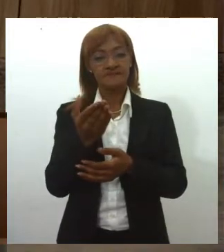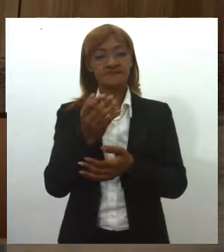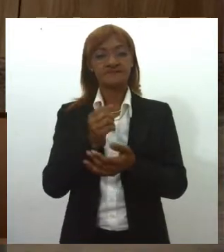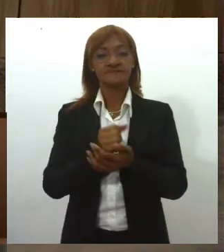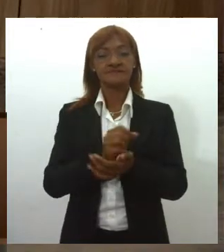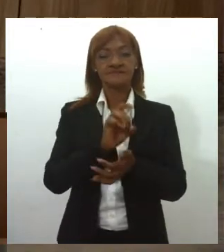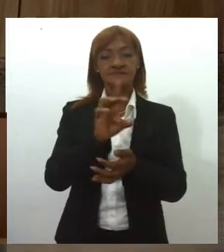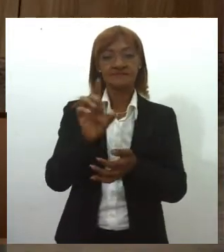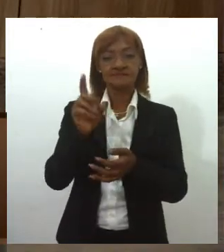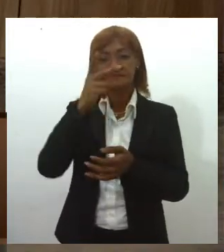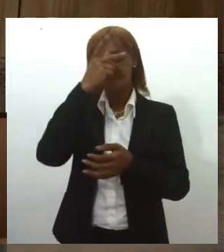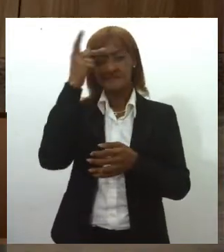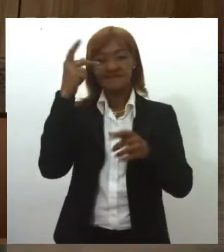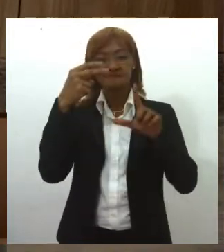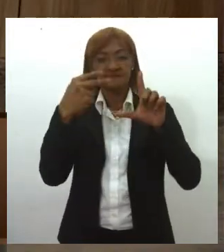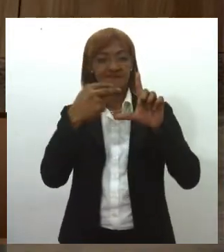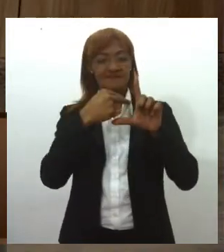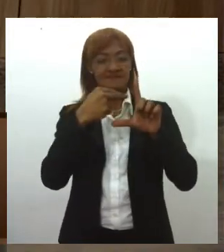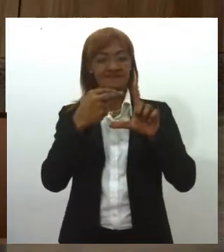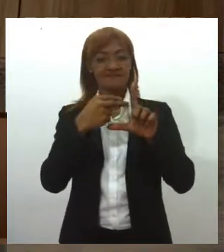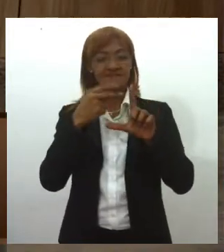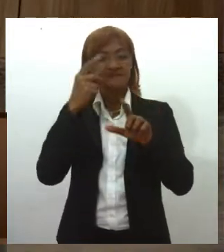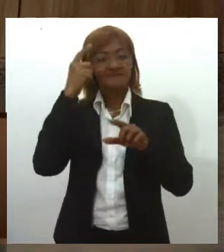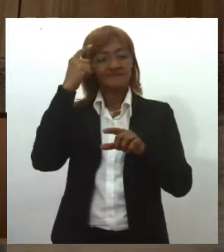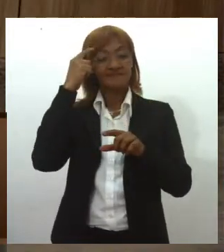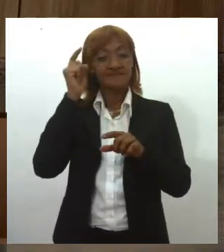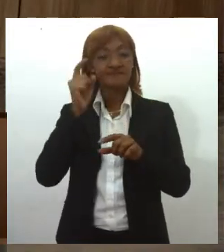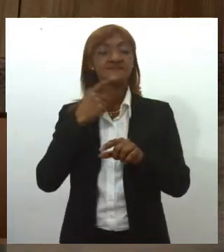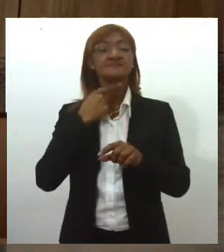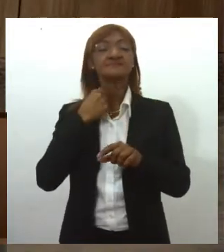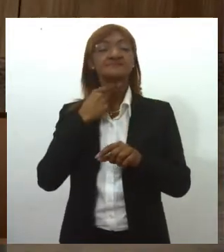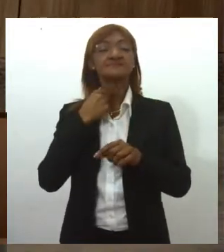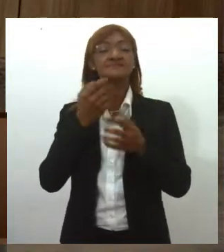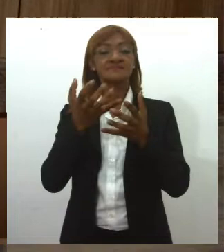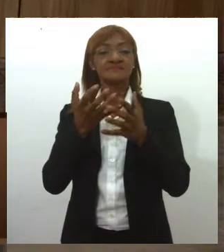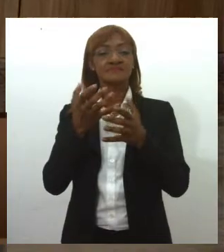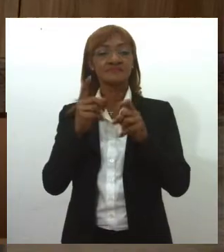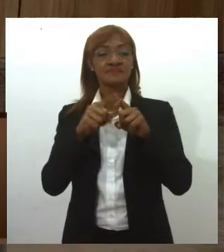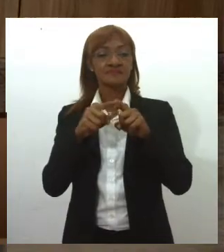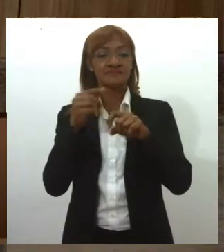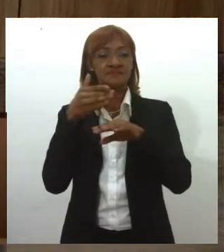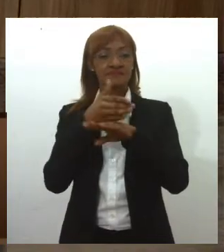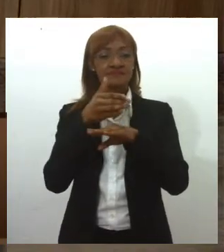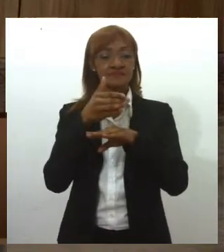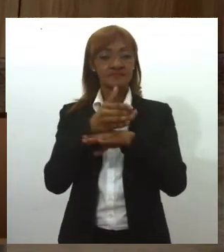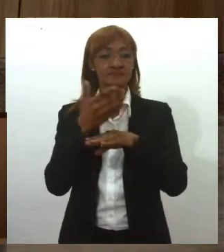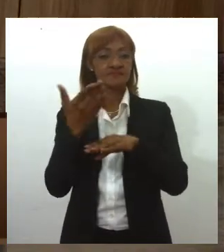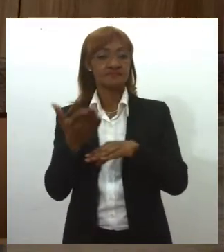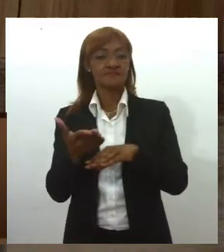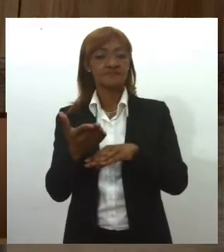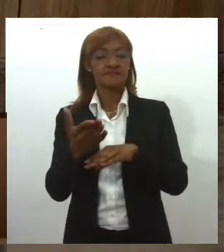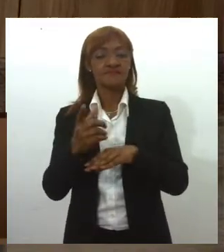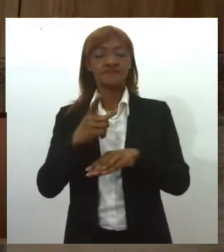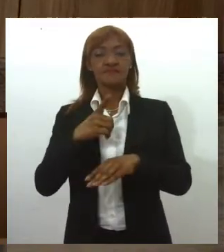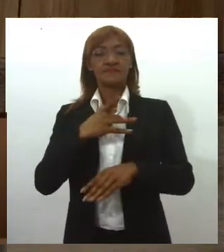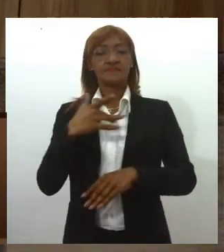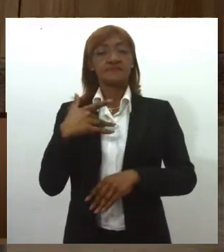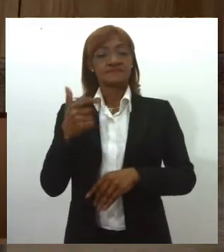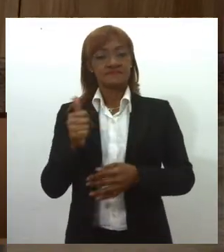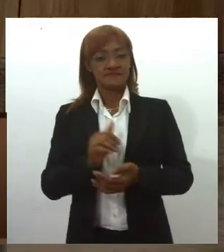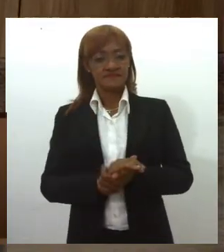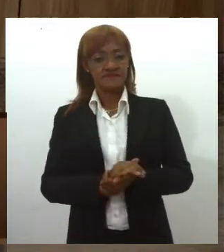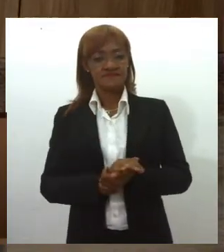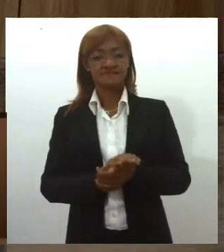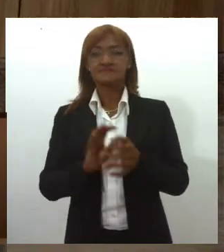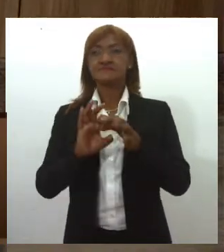está assistindo. Criou esse desejo de procurar o médico, de se cuidar, porque é fundamental. Eu queria deixar o espaço aqui em aberto para o